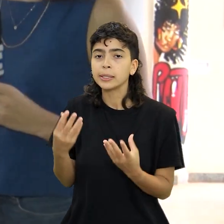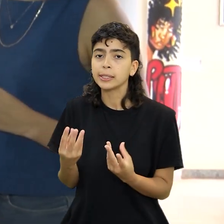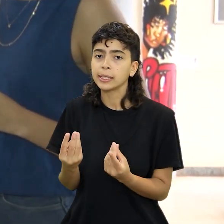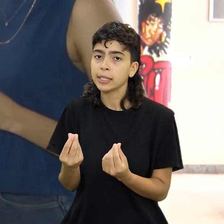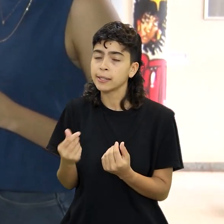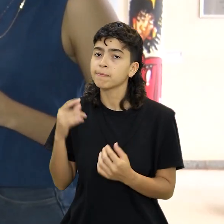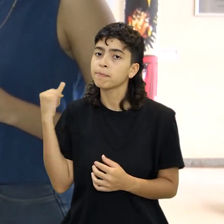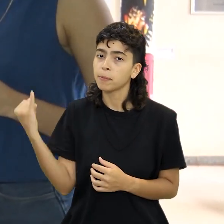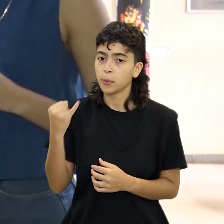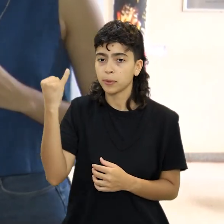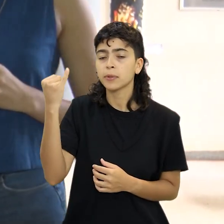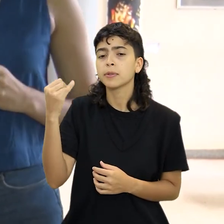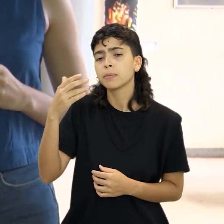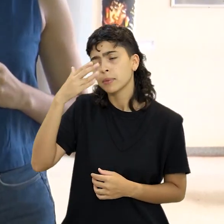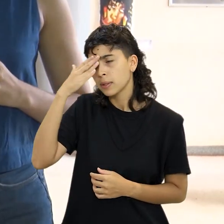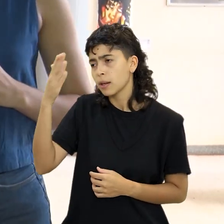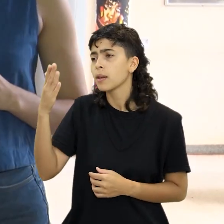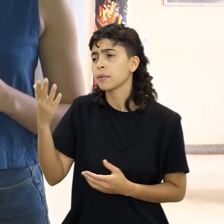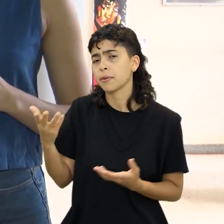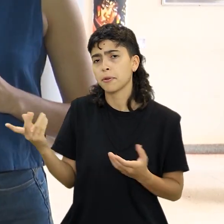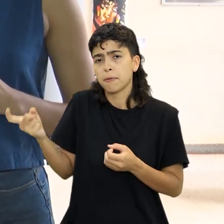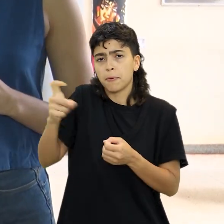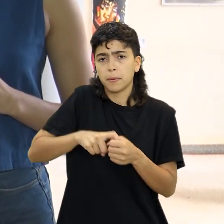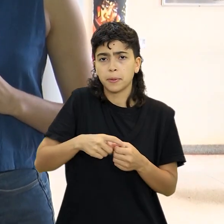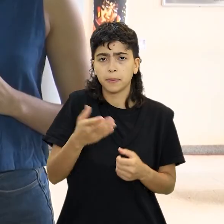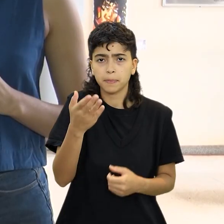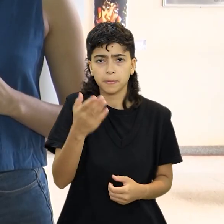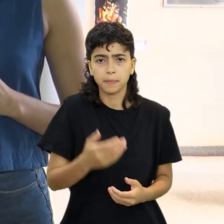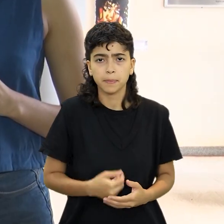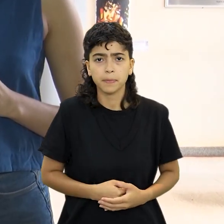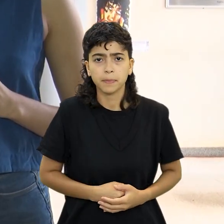e importante. Eu volto com vocês do estúdio.